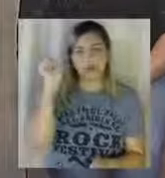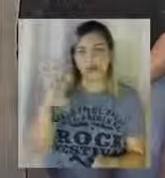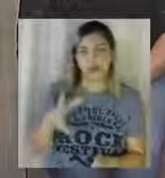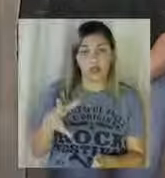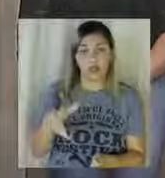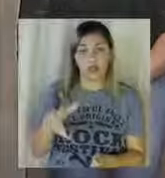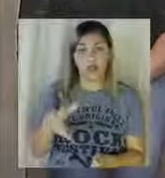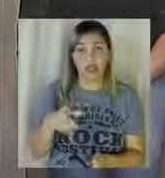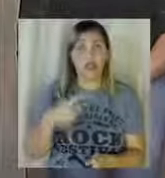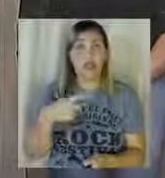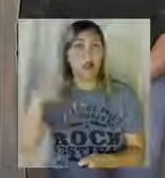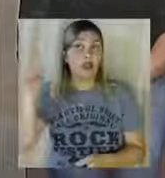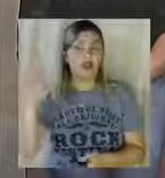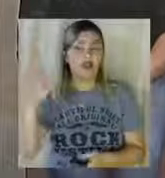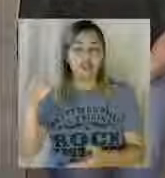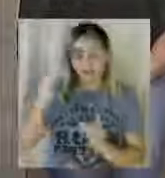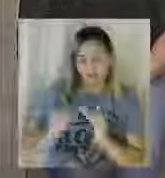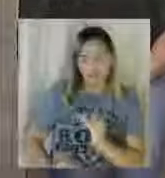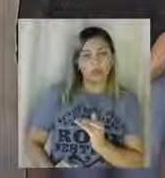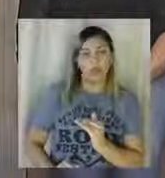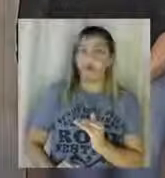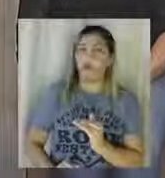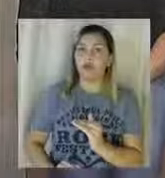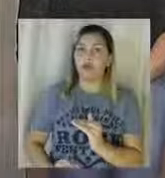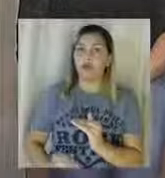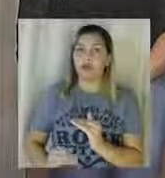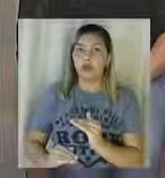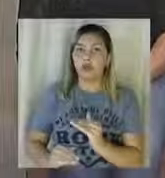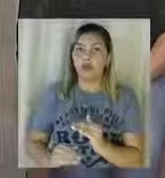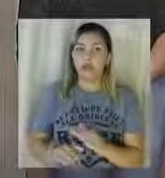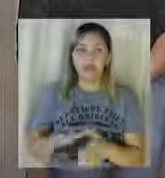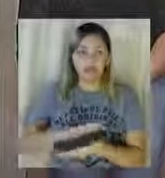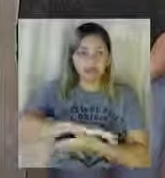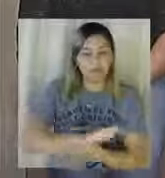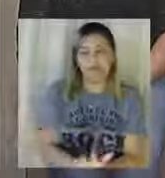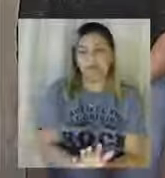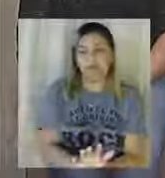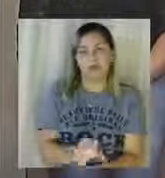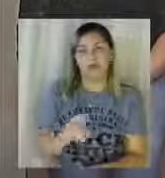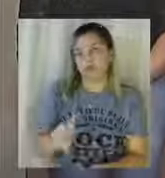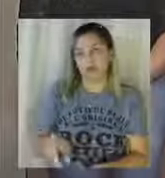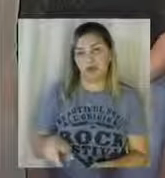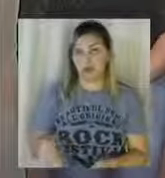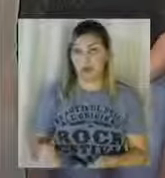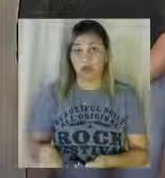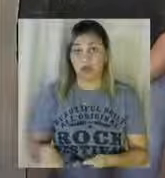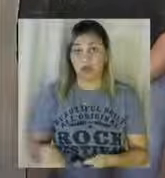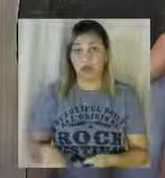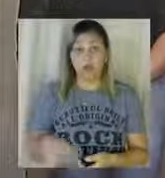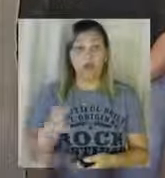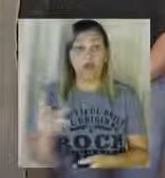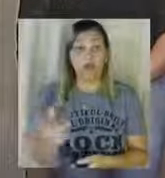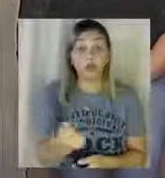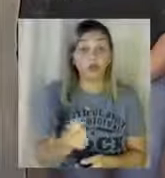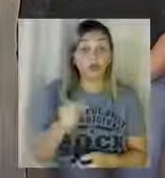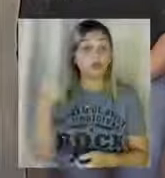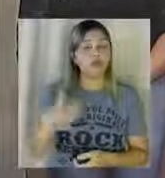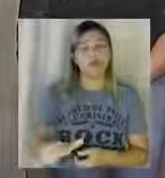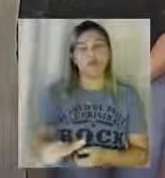E lá eles não diminuem, não. Lá não tem essa questão de preconceito, porque lá todo mundo é capaz sim.